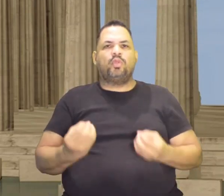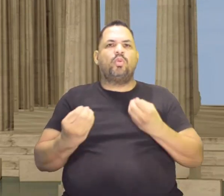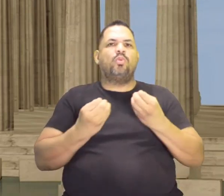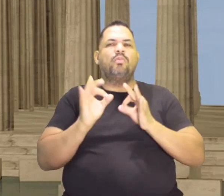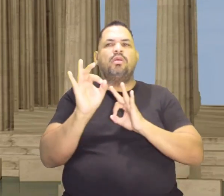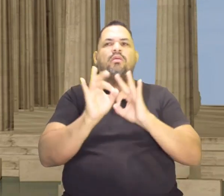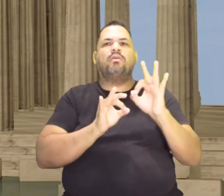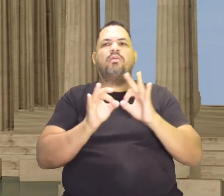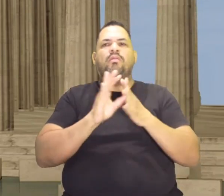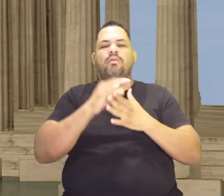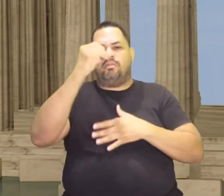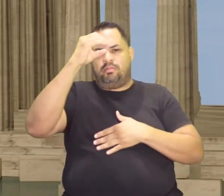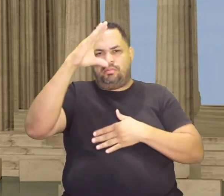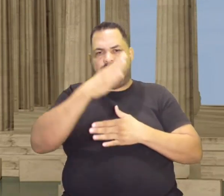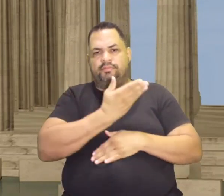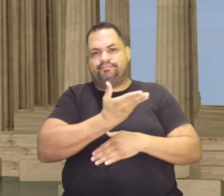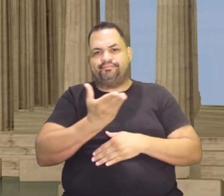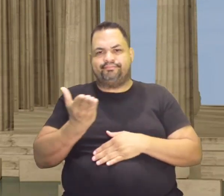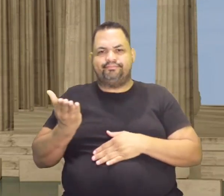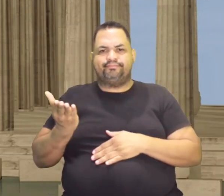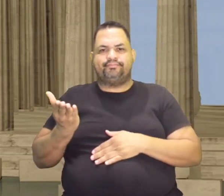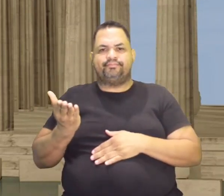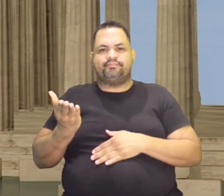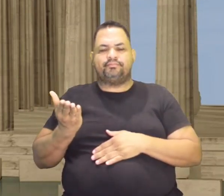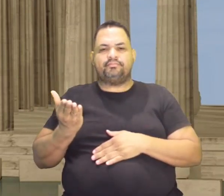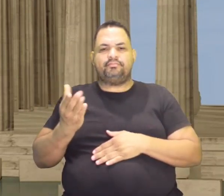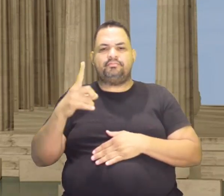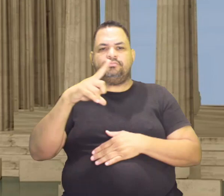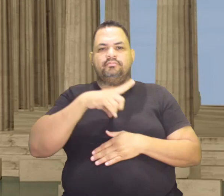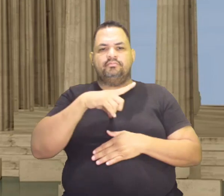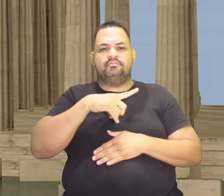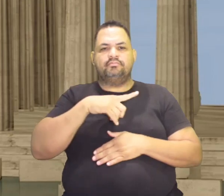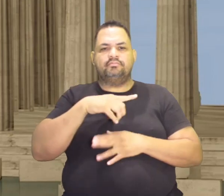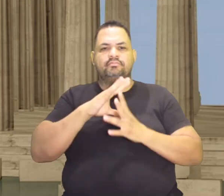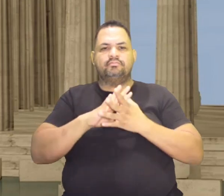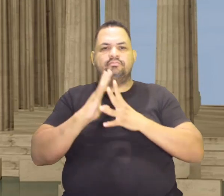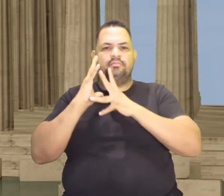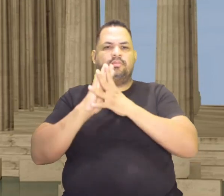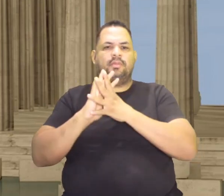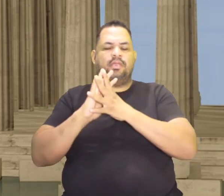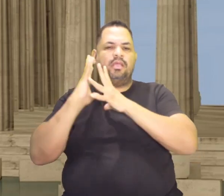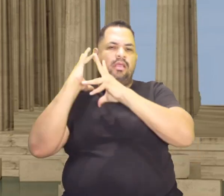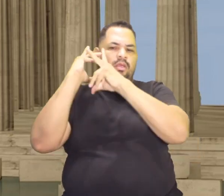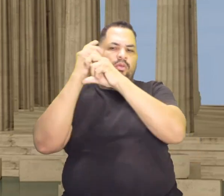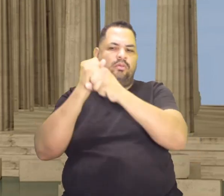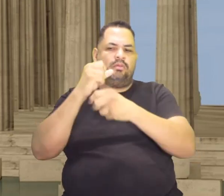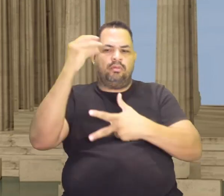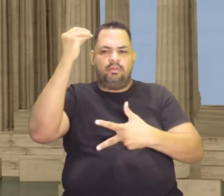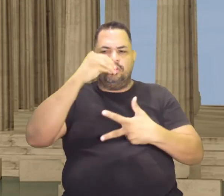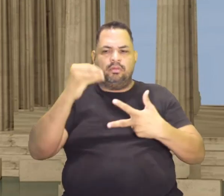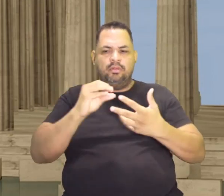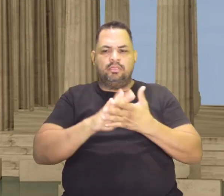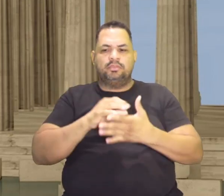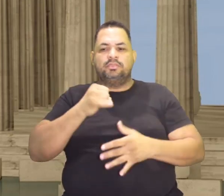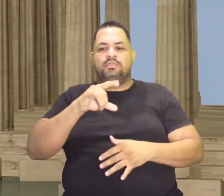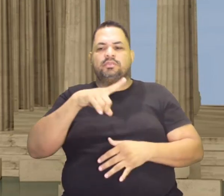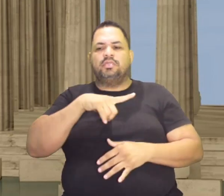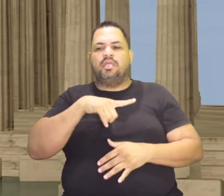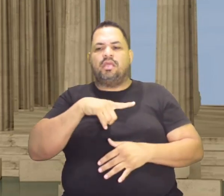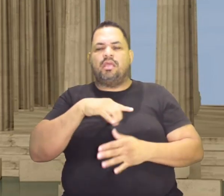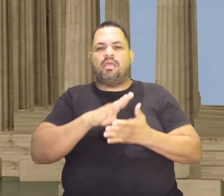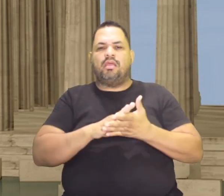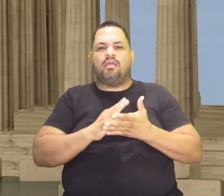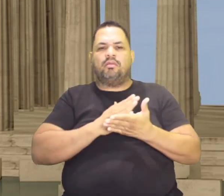vou construir o conhecimento? Vocês, tem a questão do Revisa Enem, se você tiver a consciência que é o